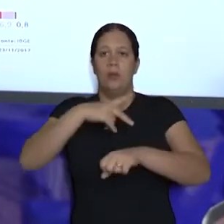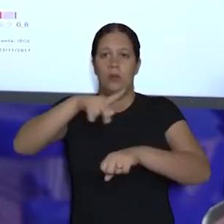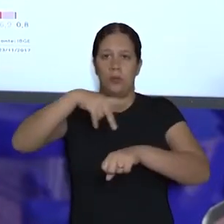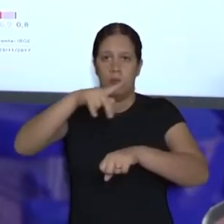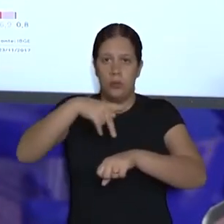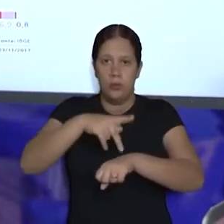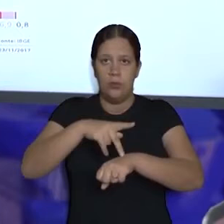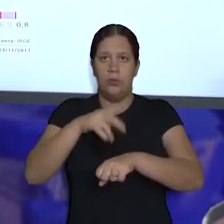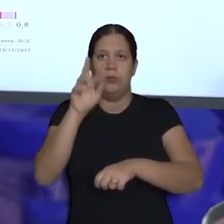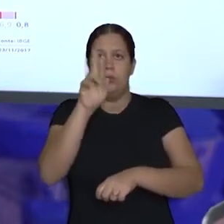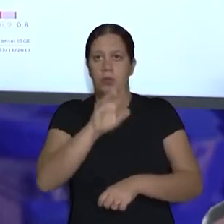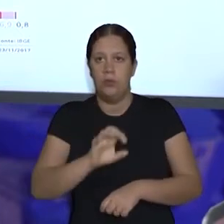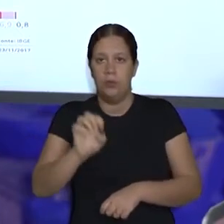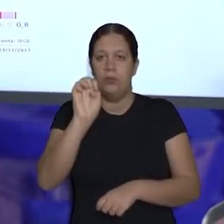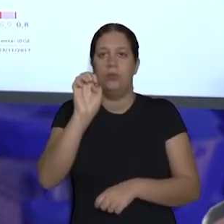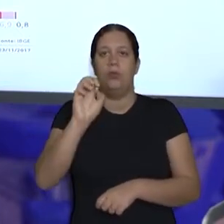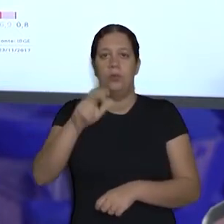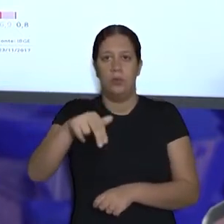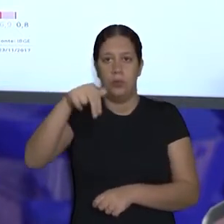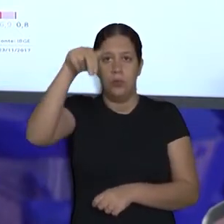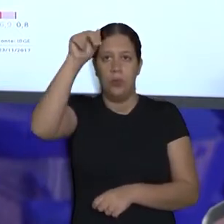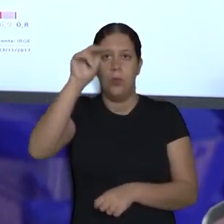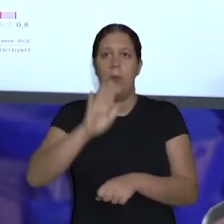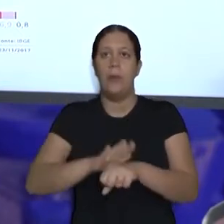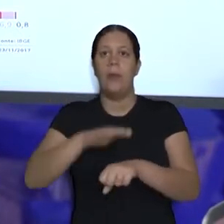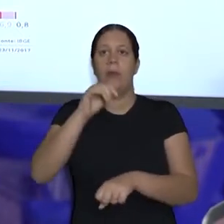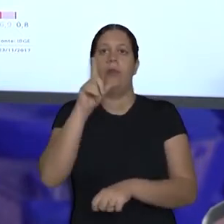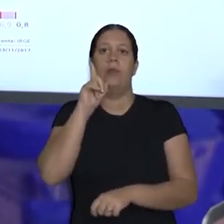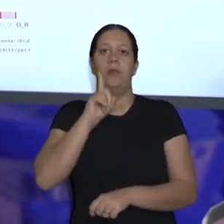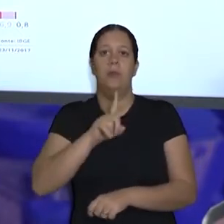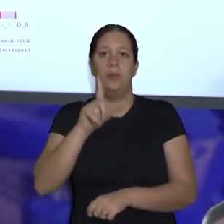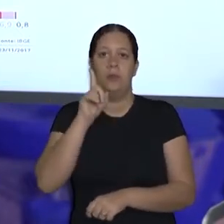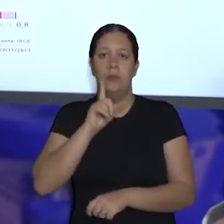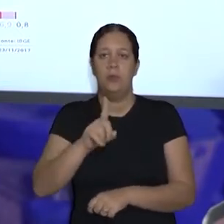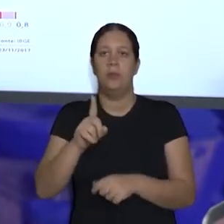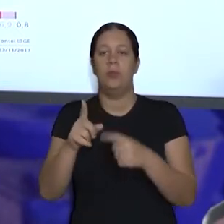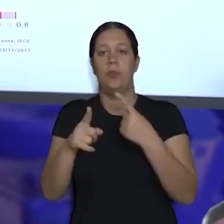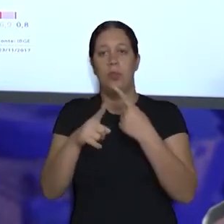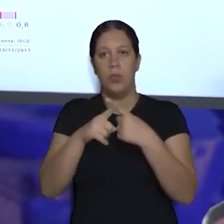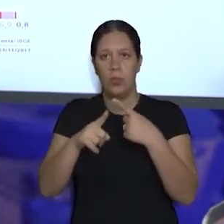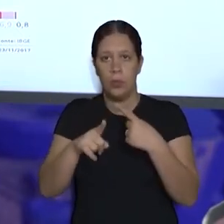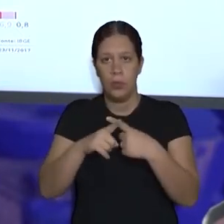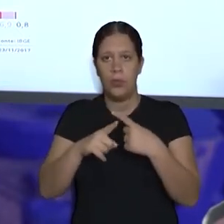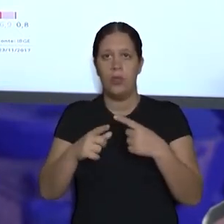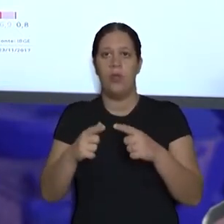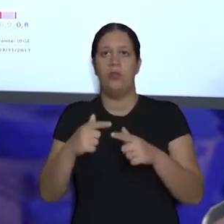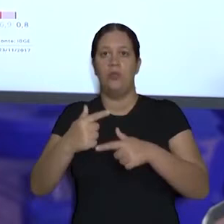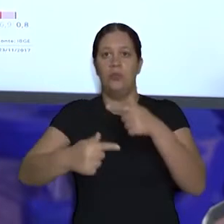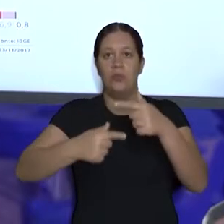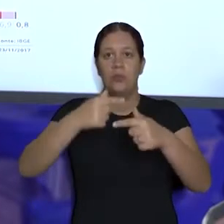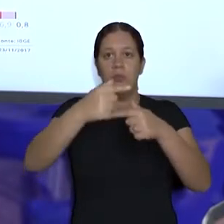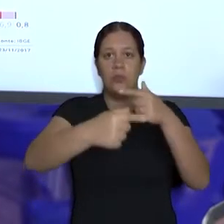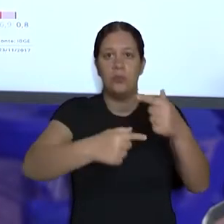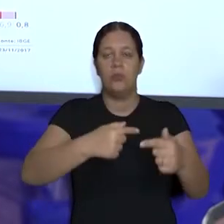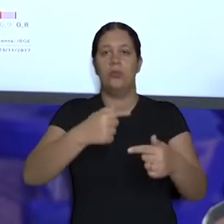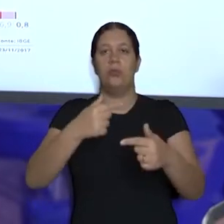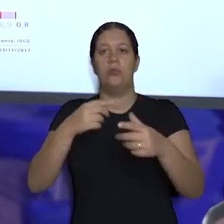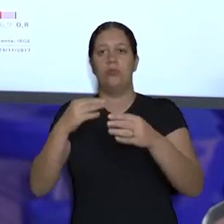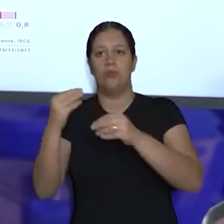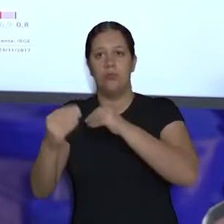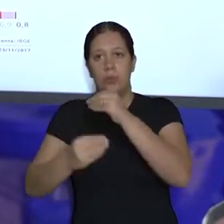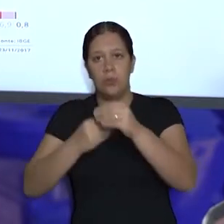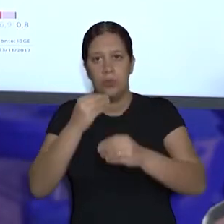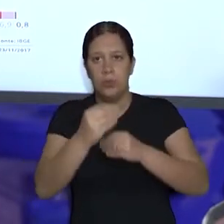região norte, mais pessoas se declaram como parda porque elas são descendentes ou a mistura, né, do